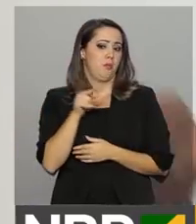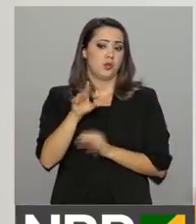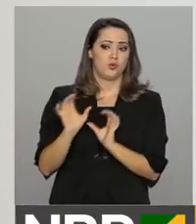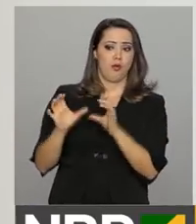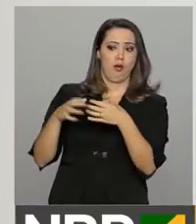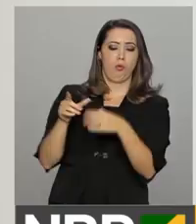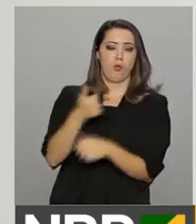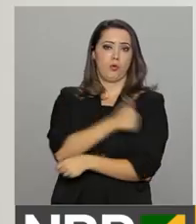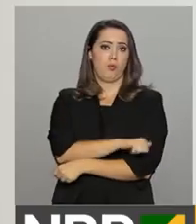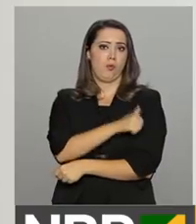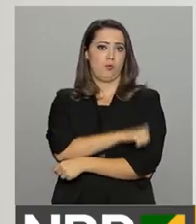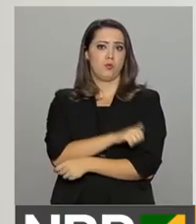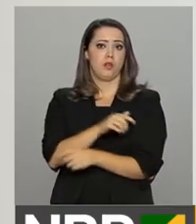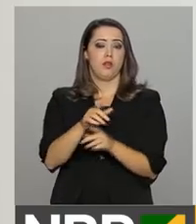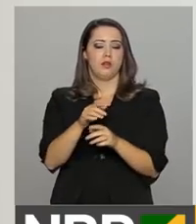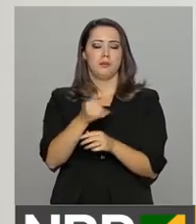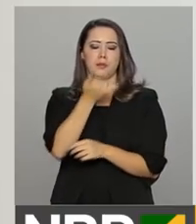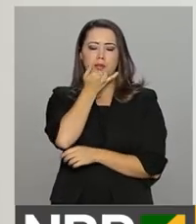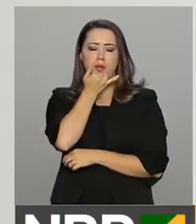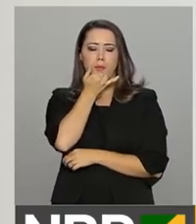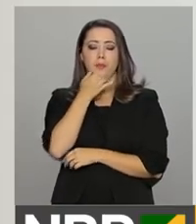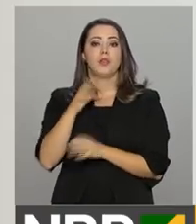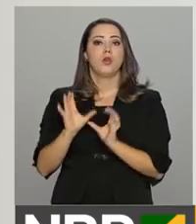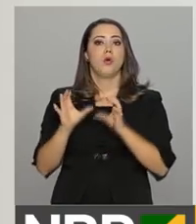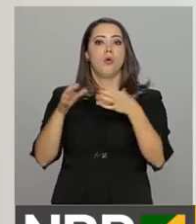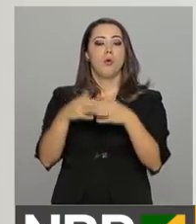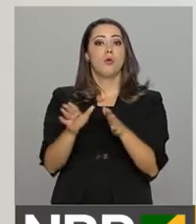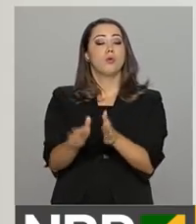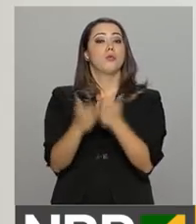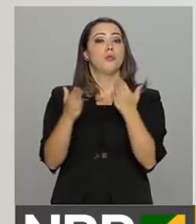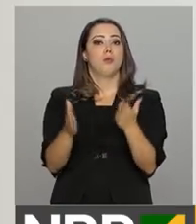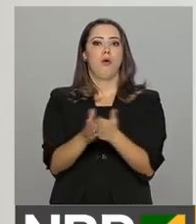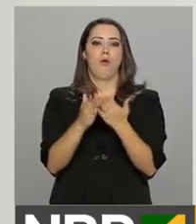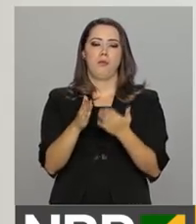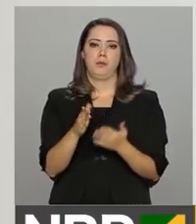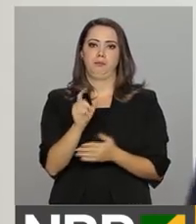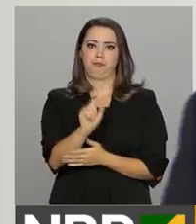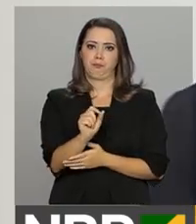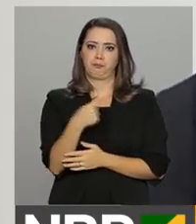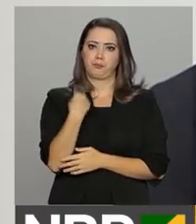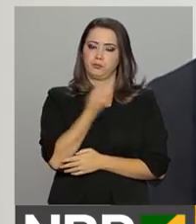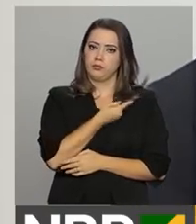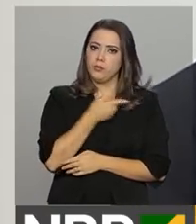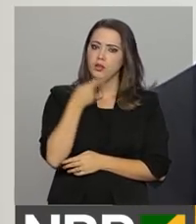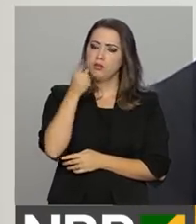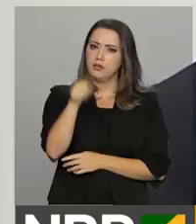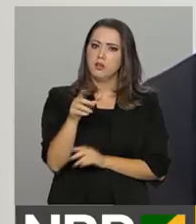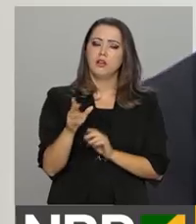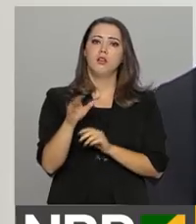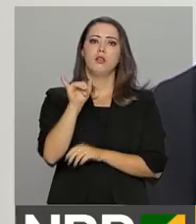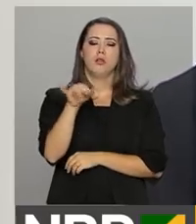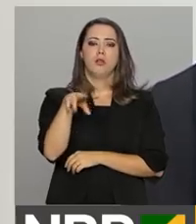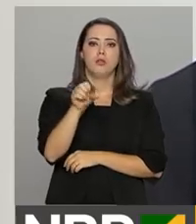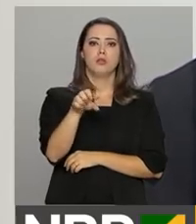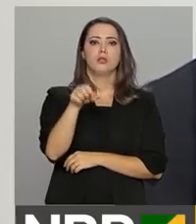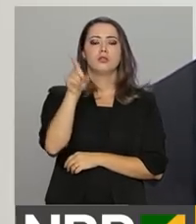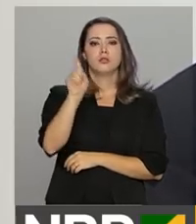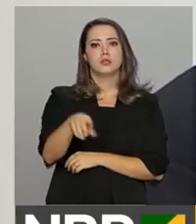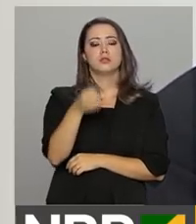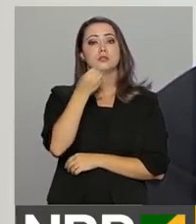privilegiados do país porque quando nós falamos a reforma da previdência nós estamos falando de algo que é em benefício